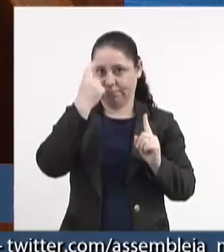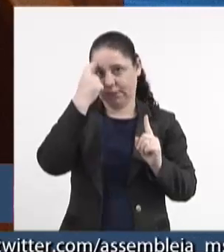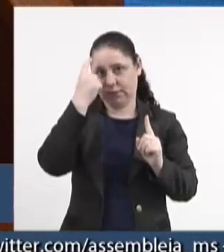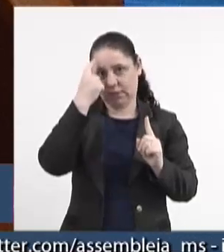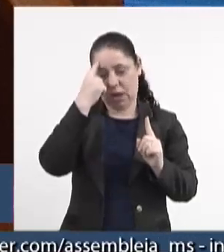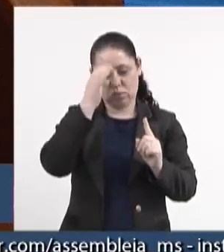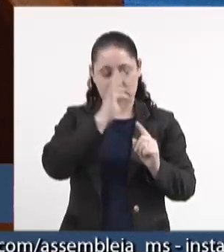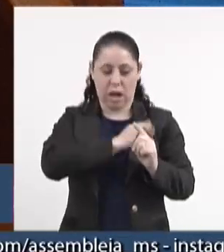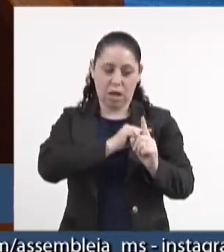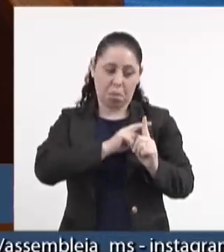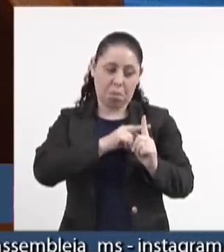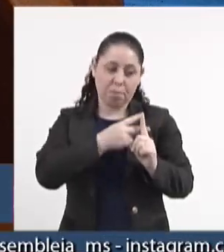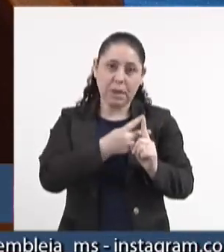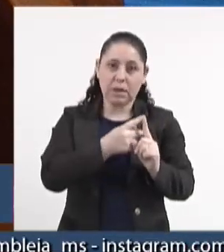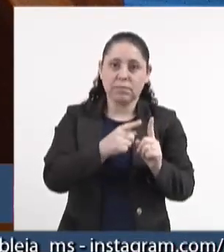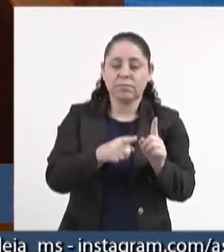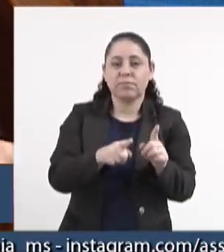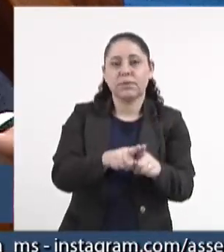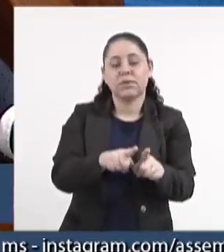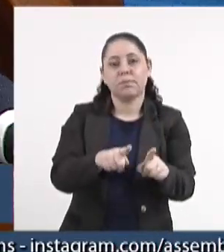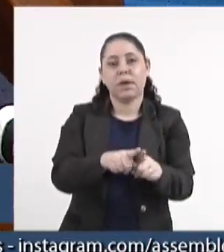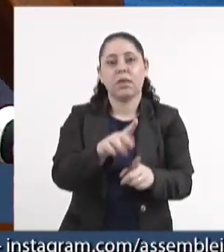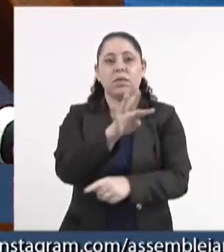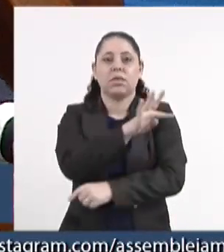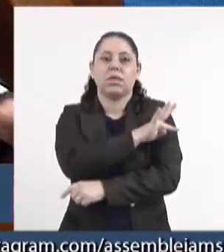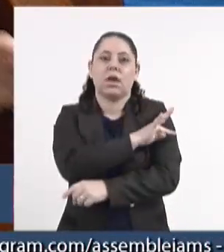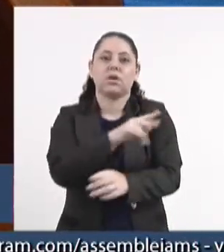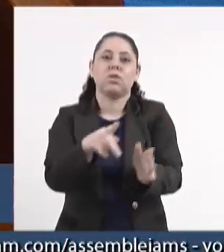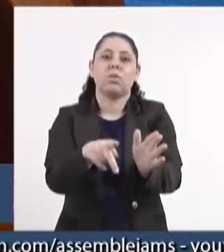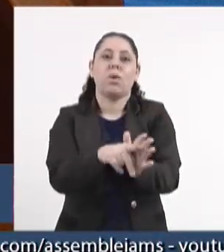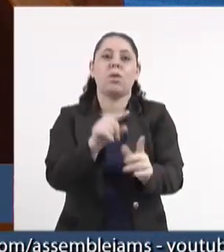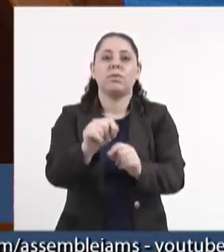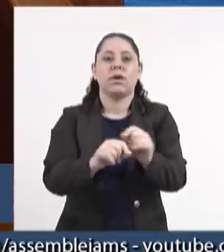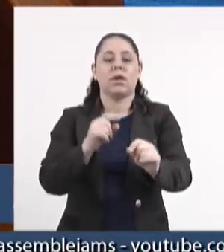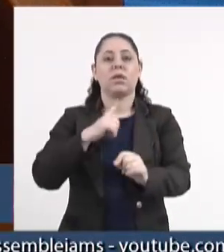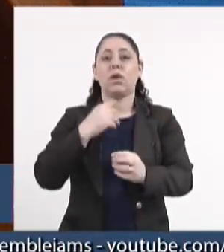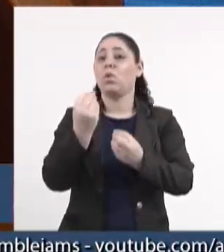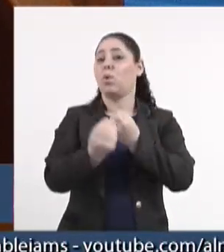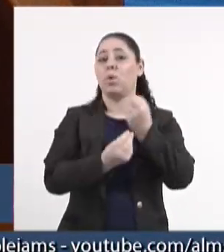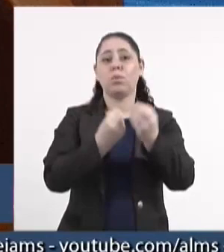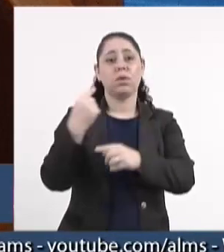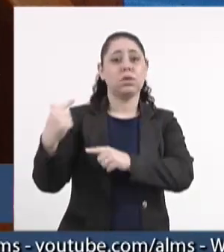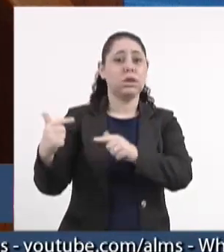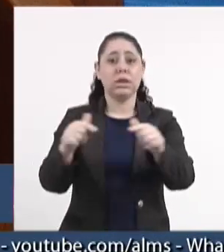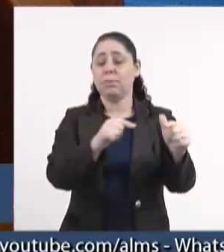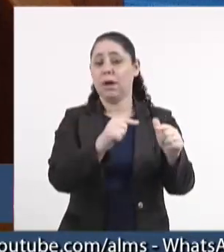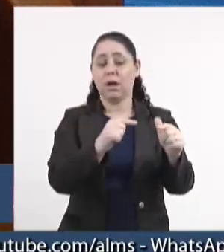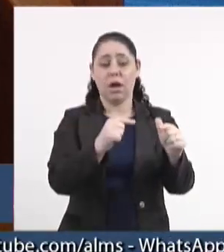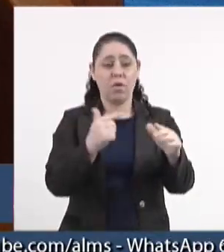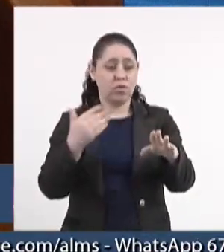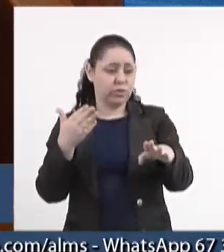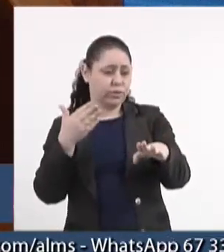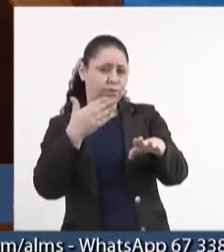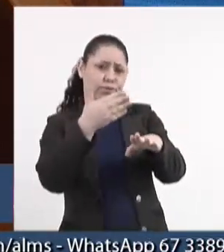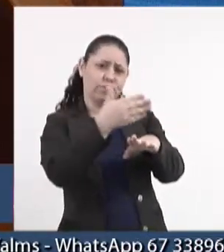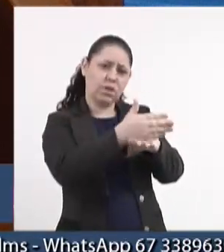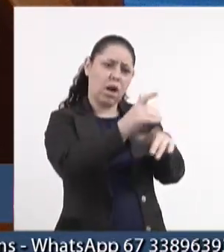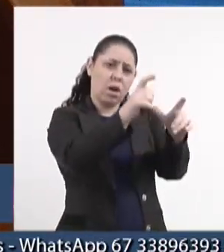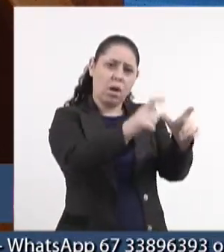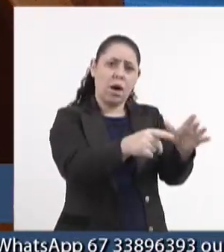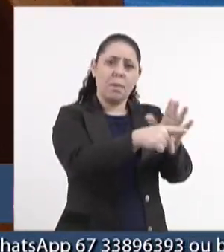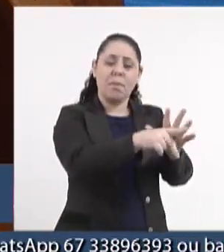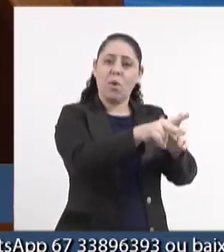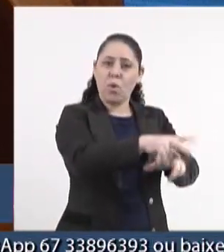numa remuneração para esses técnicos terem condições de ir até